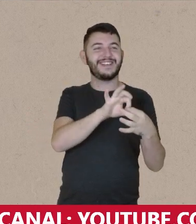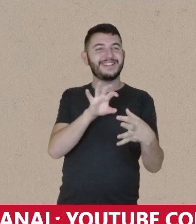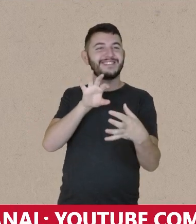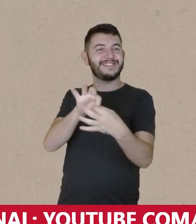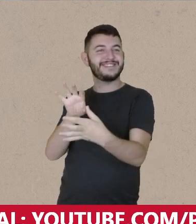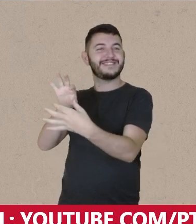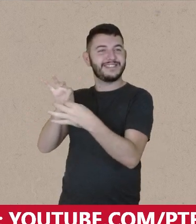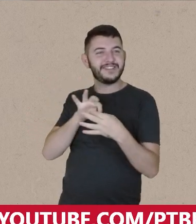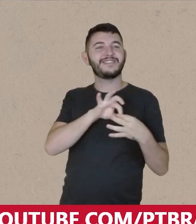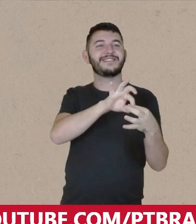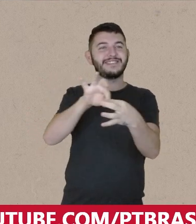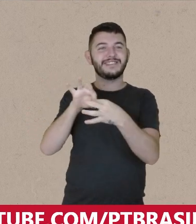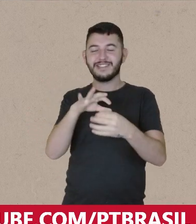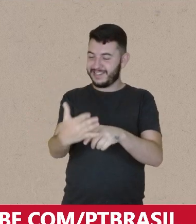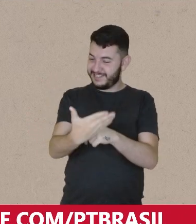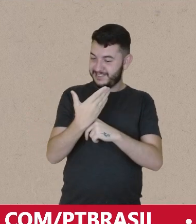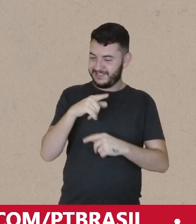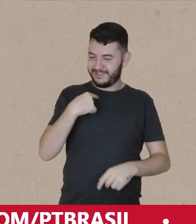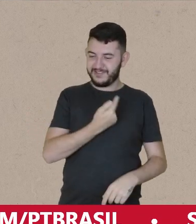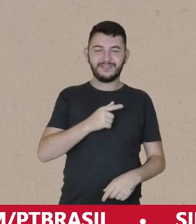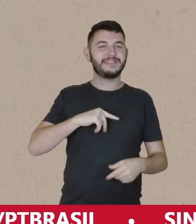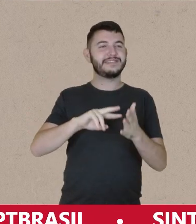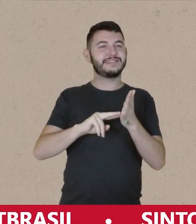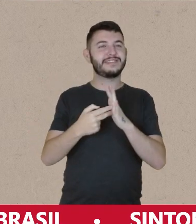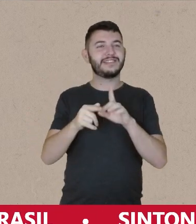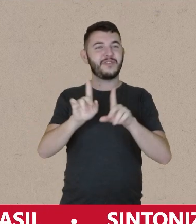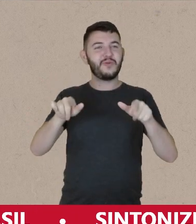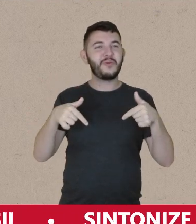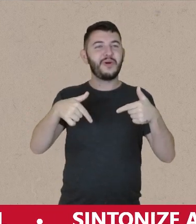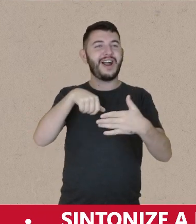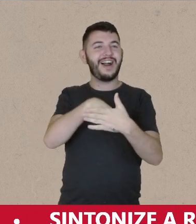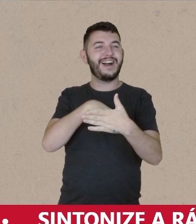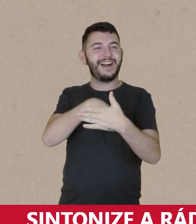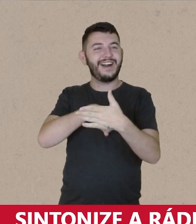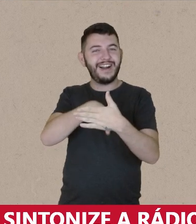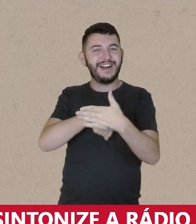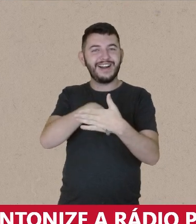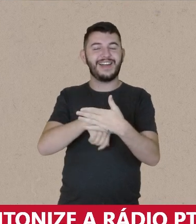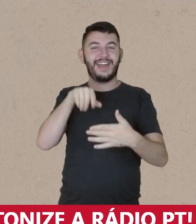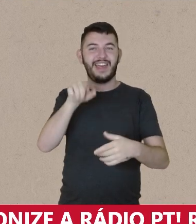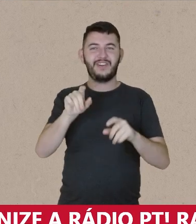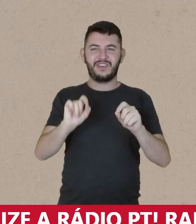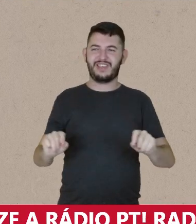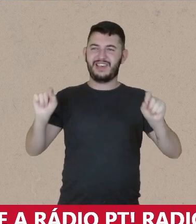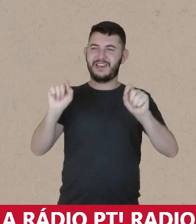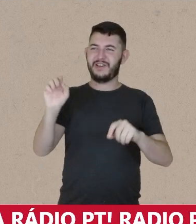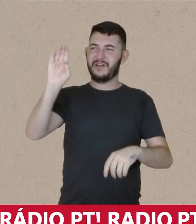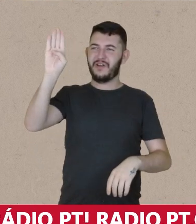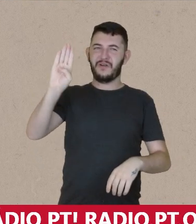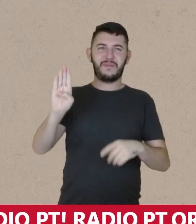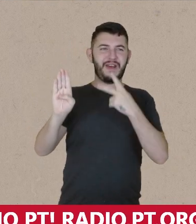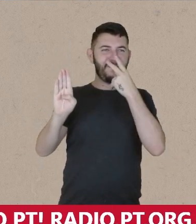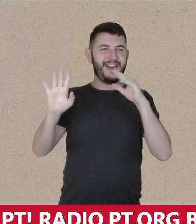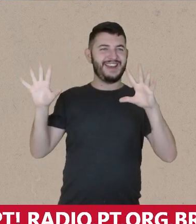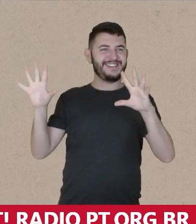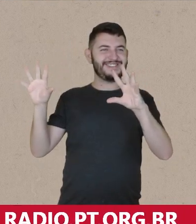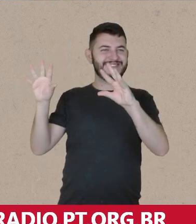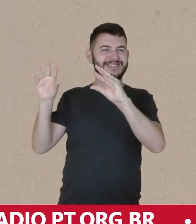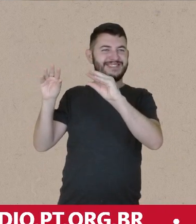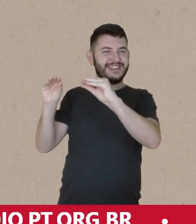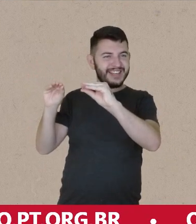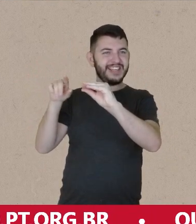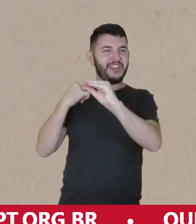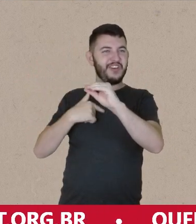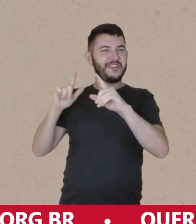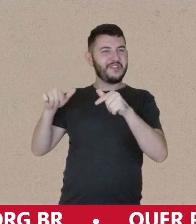nos fazer mudar significativamente esse manto sombrio que cobriu a nossa pátria